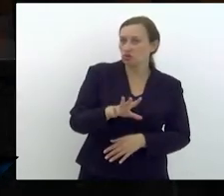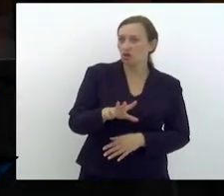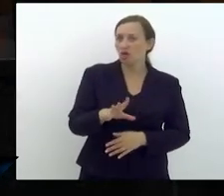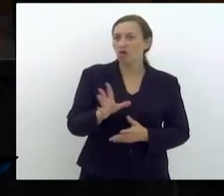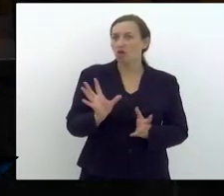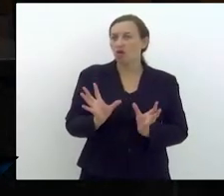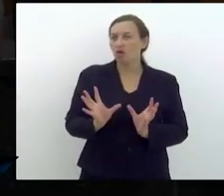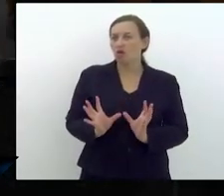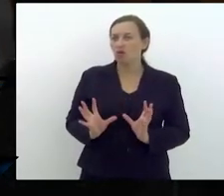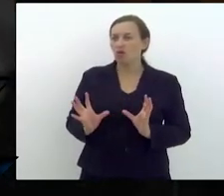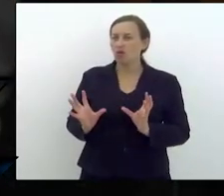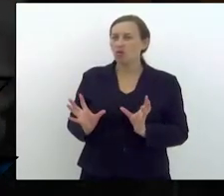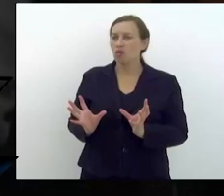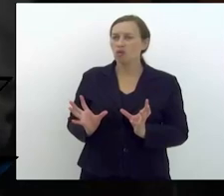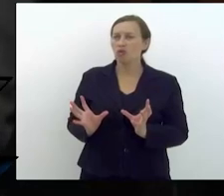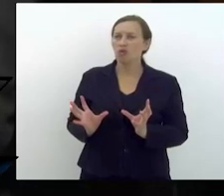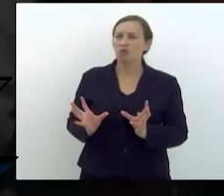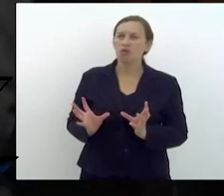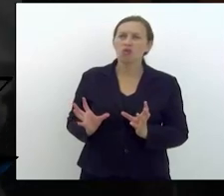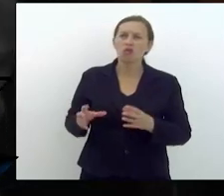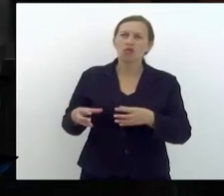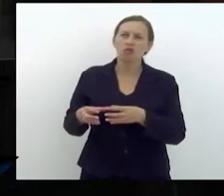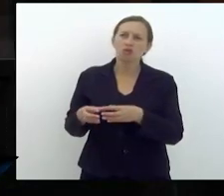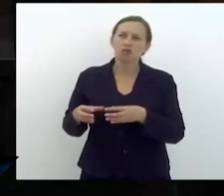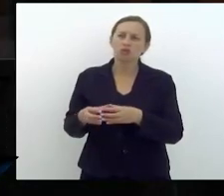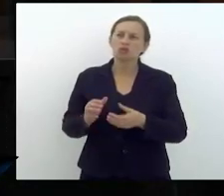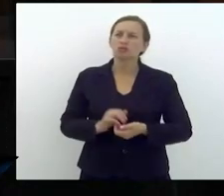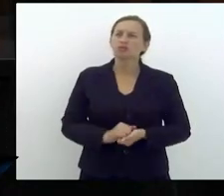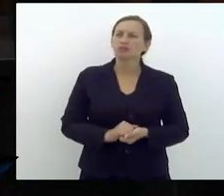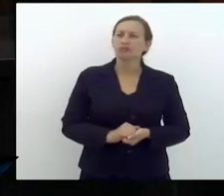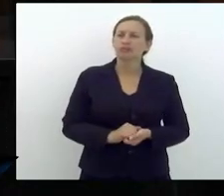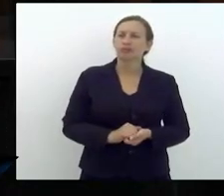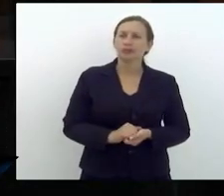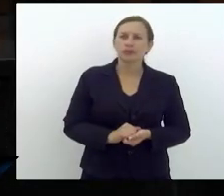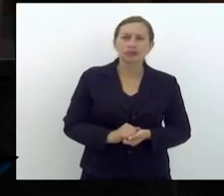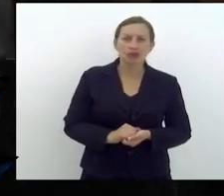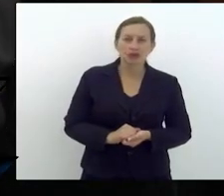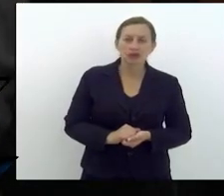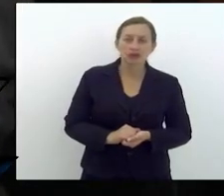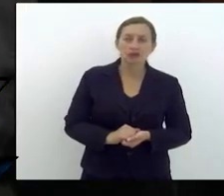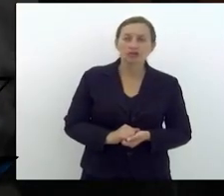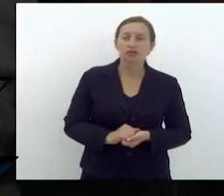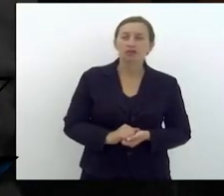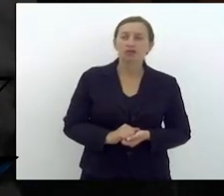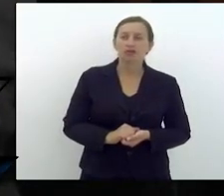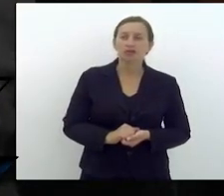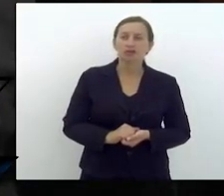aqueles que ganham abaixo do piso e de qualquer forma